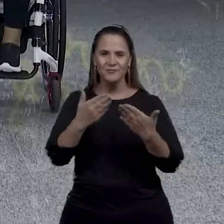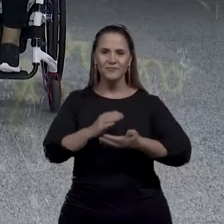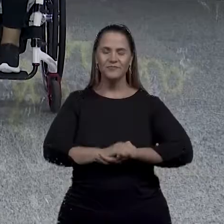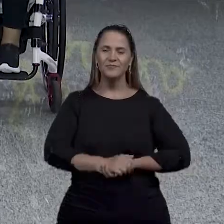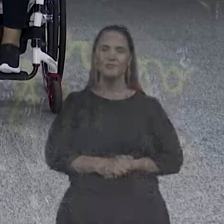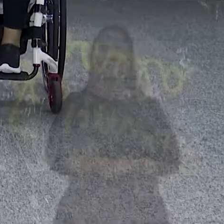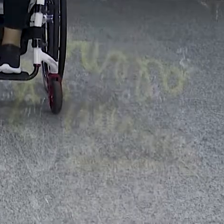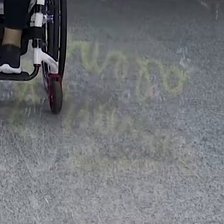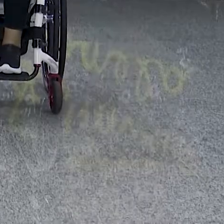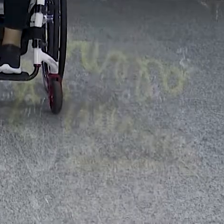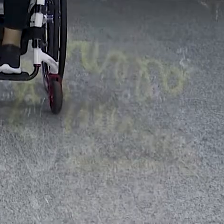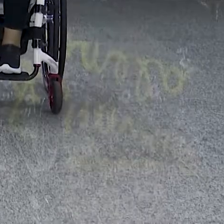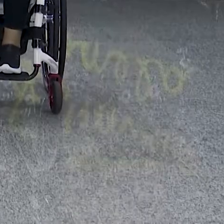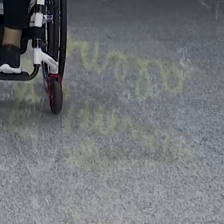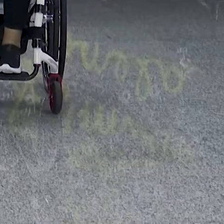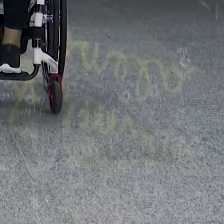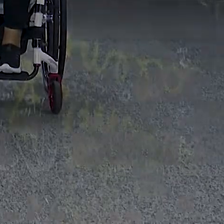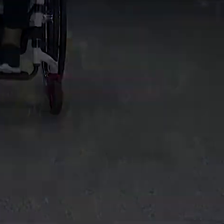Música